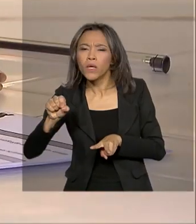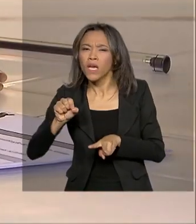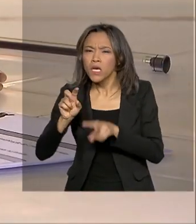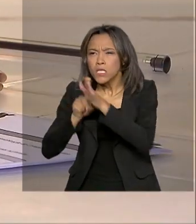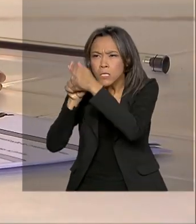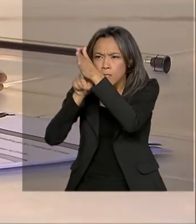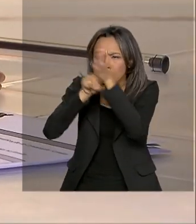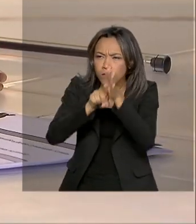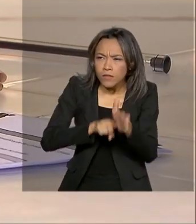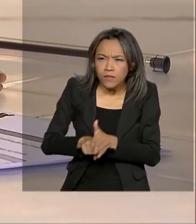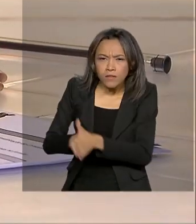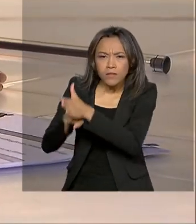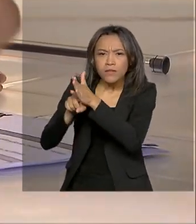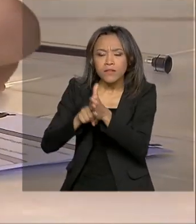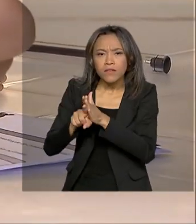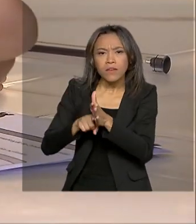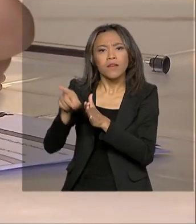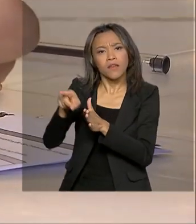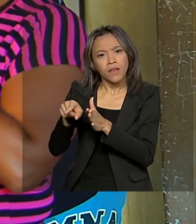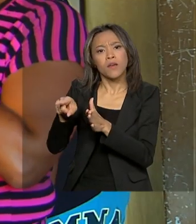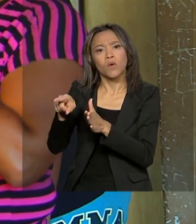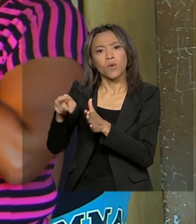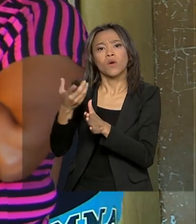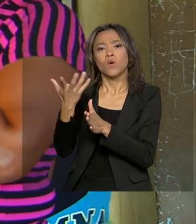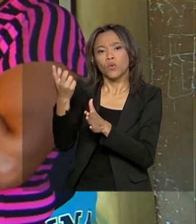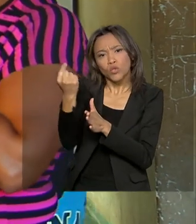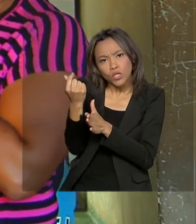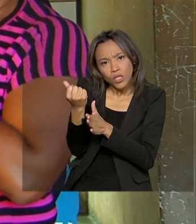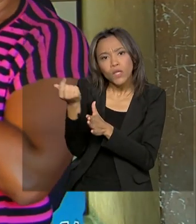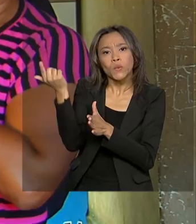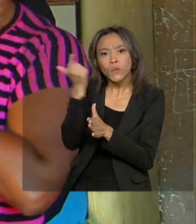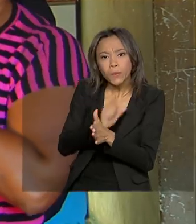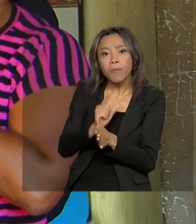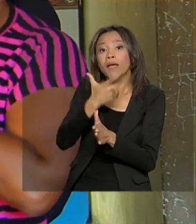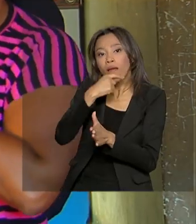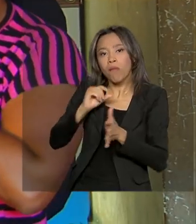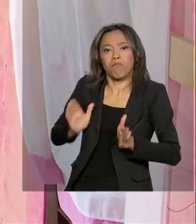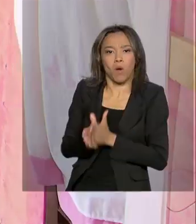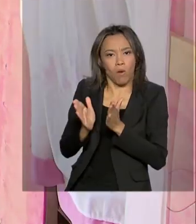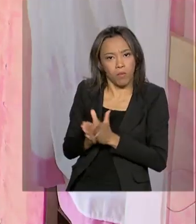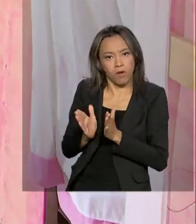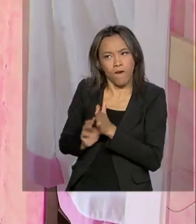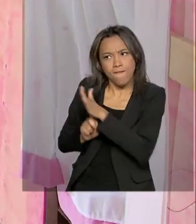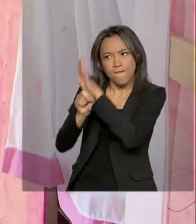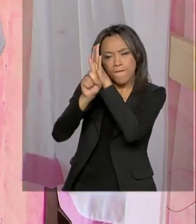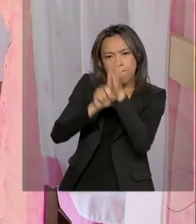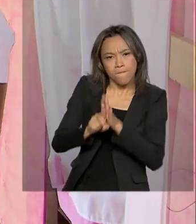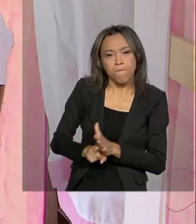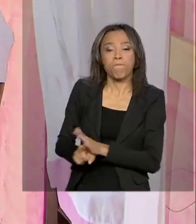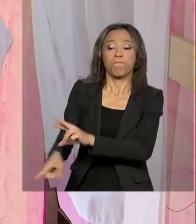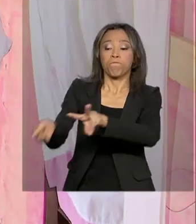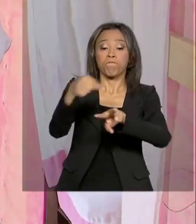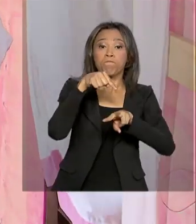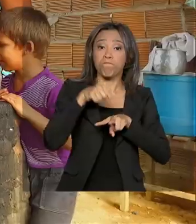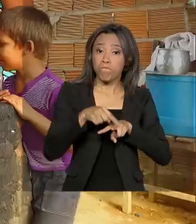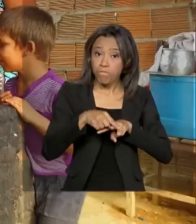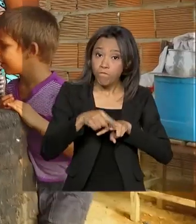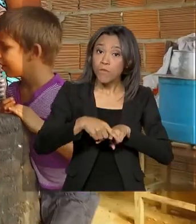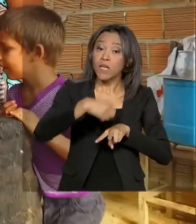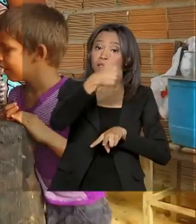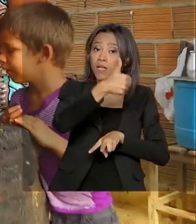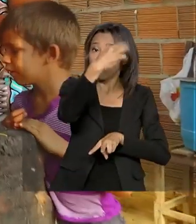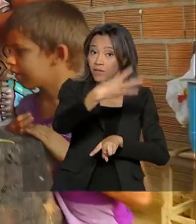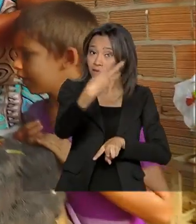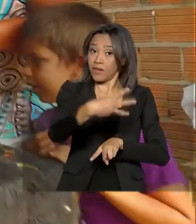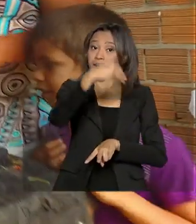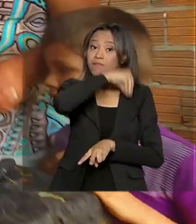garantiu que o benefício realmente chegasse a quem precisa. E uma outra medida foi a liberação do 13º a